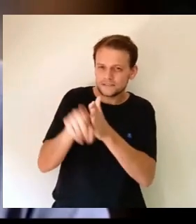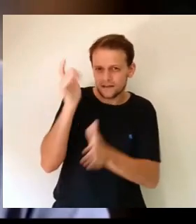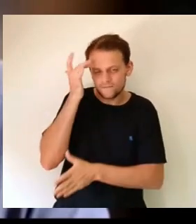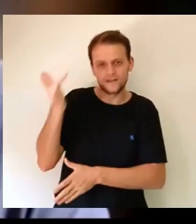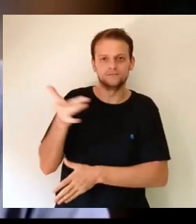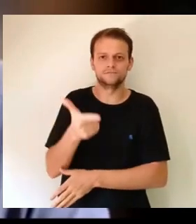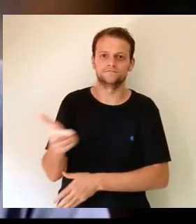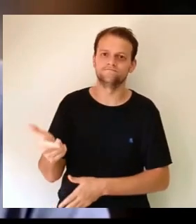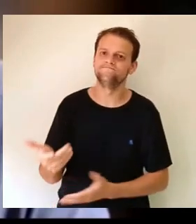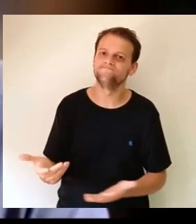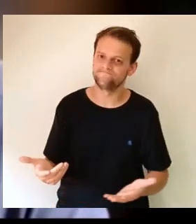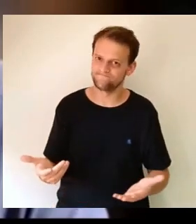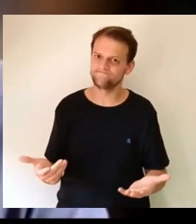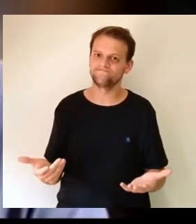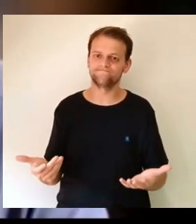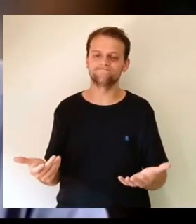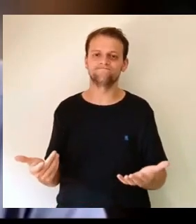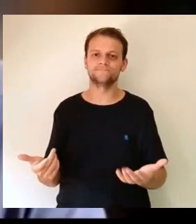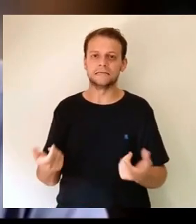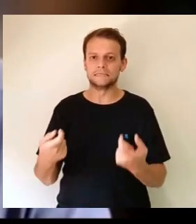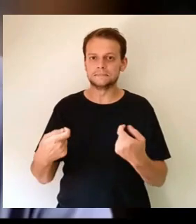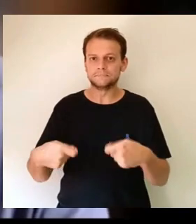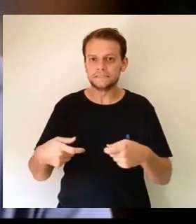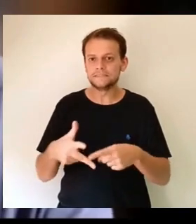que dê para consultar facilmente.